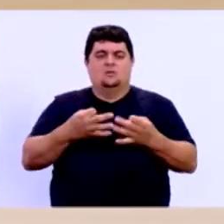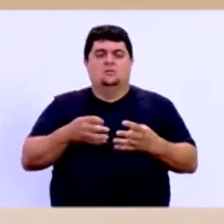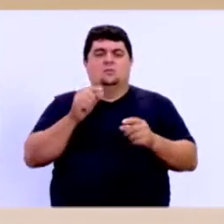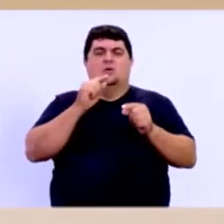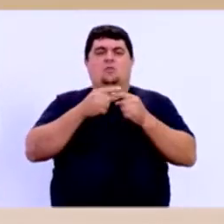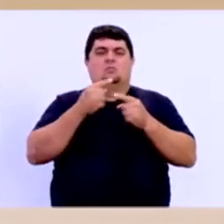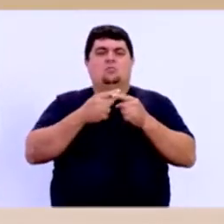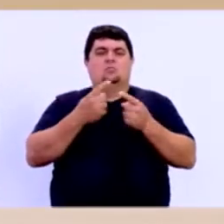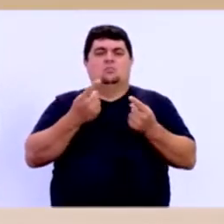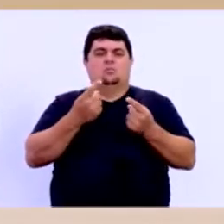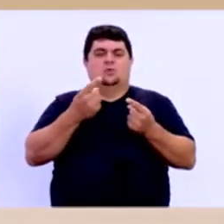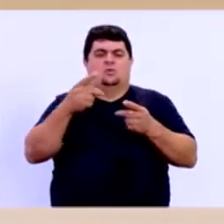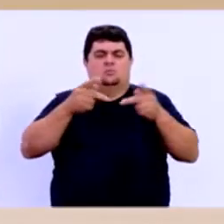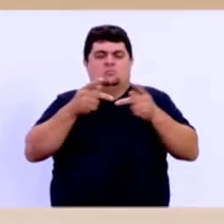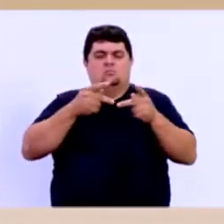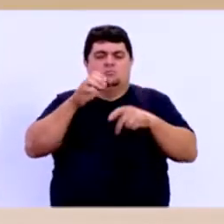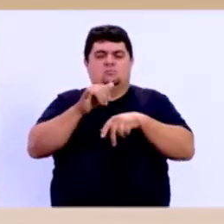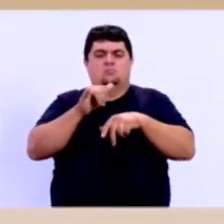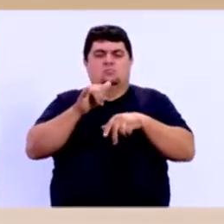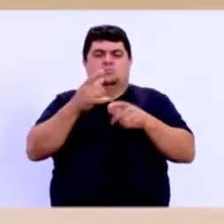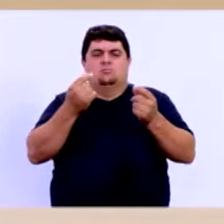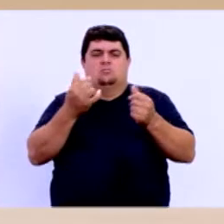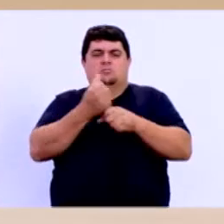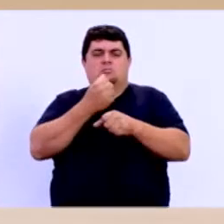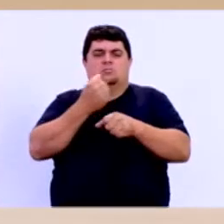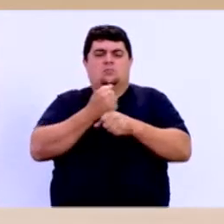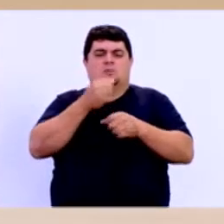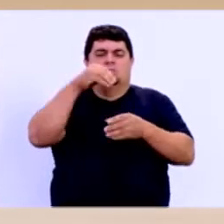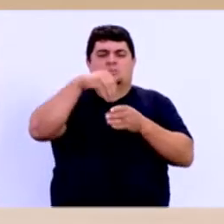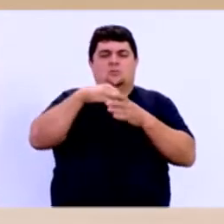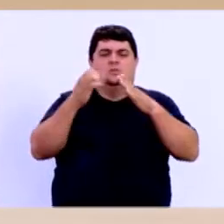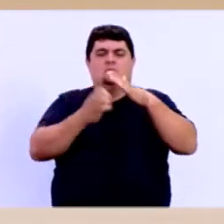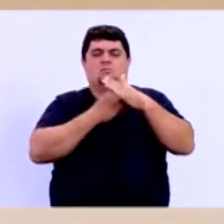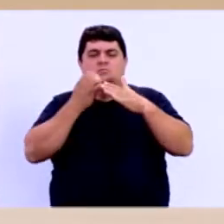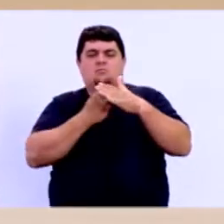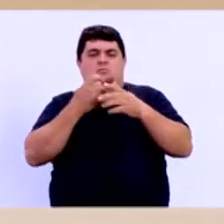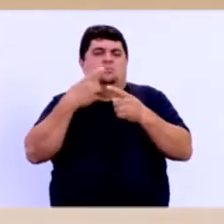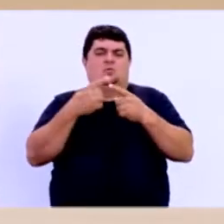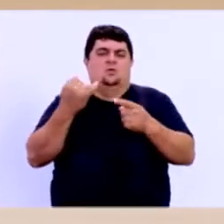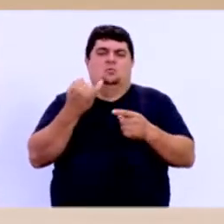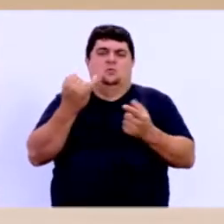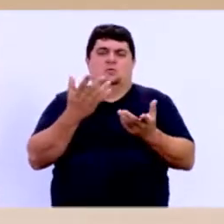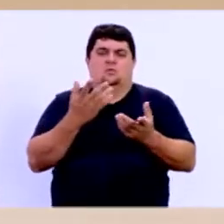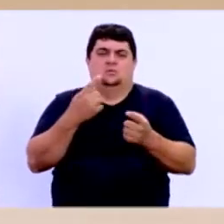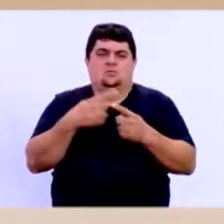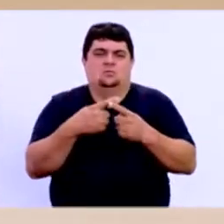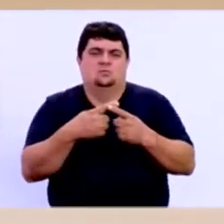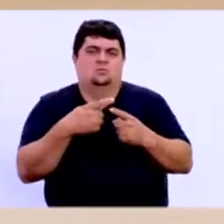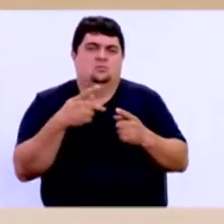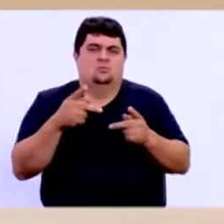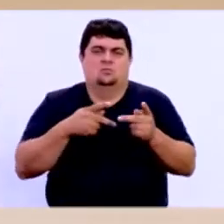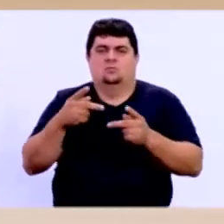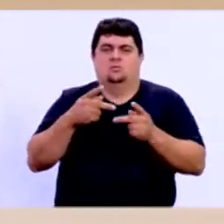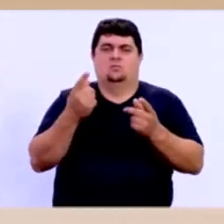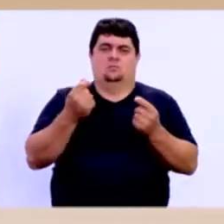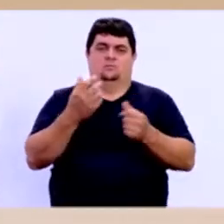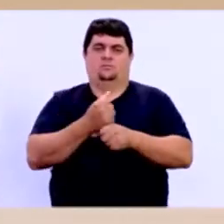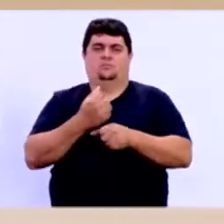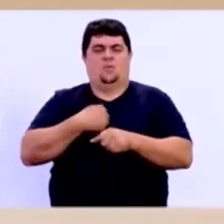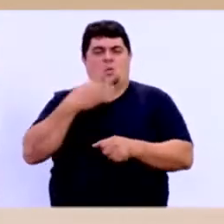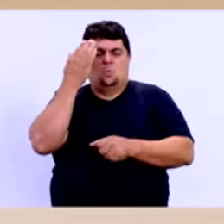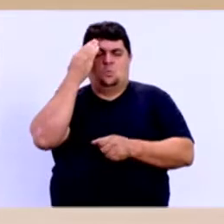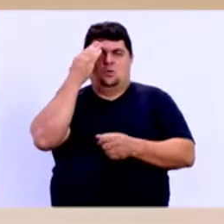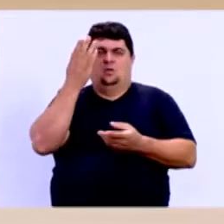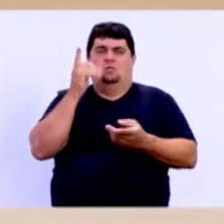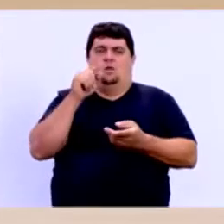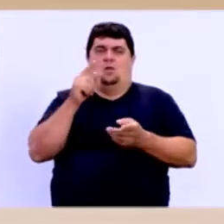a importância do planejamento financeiro para essas instituições, essas organizações, porque o planejamento financeiro, eu entendo como